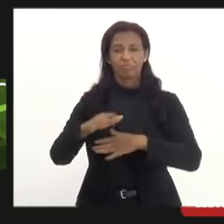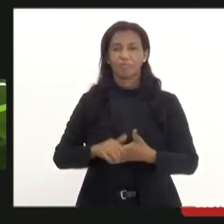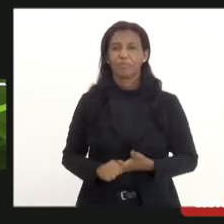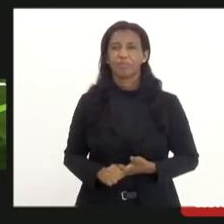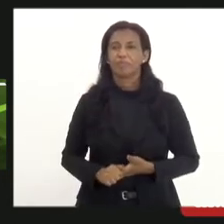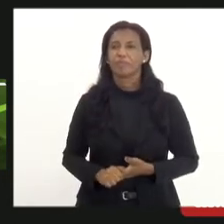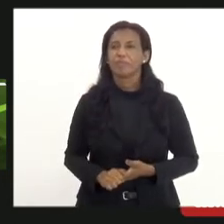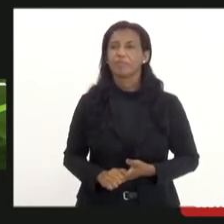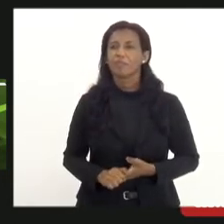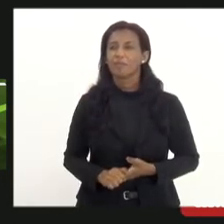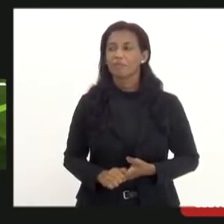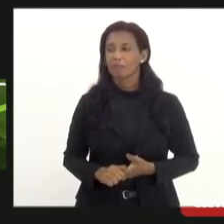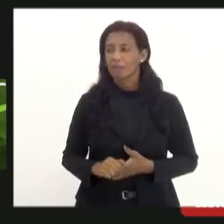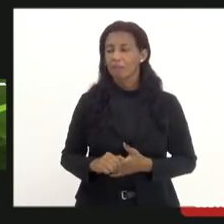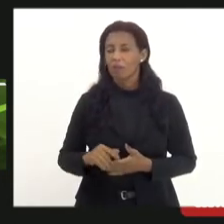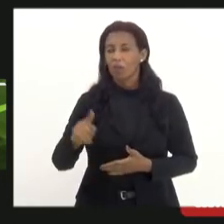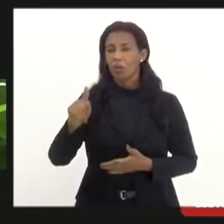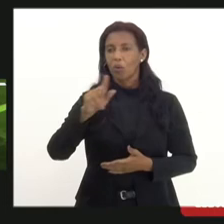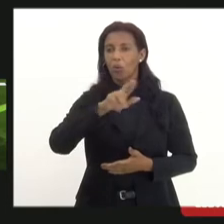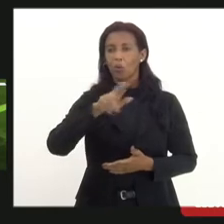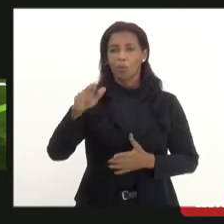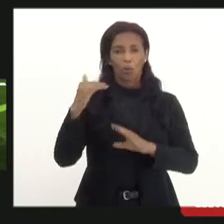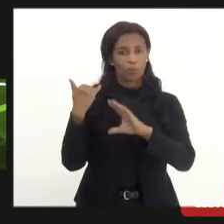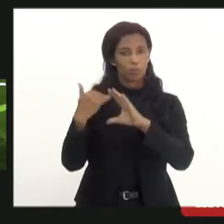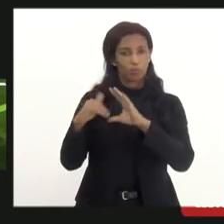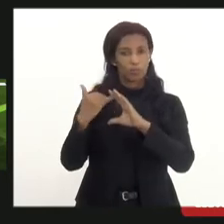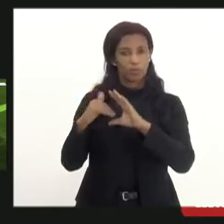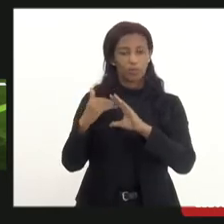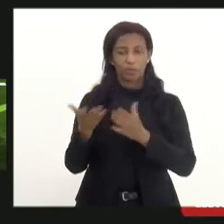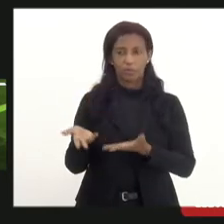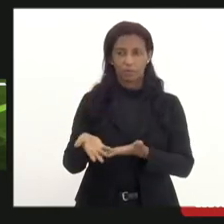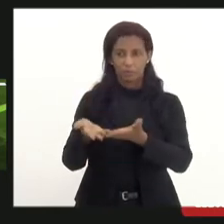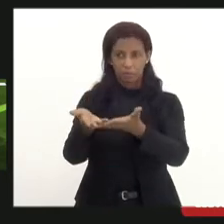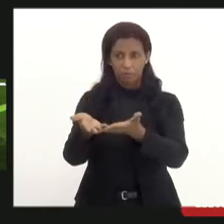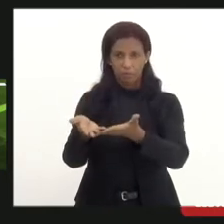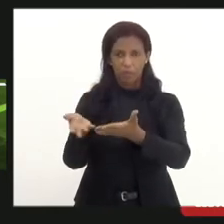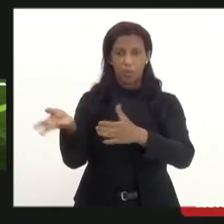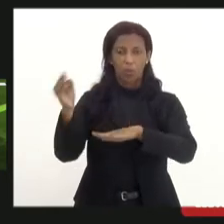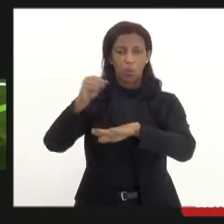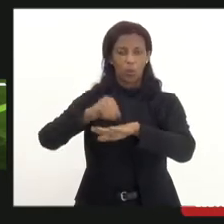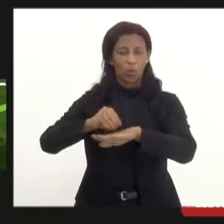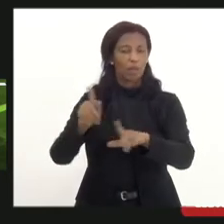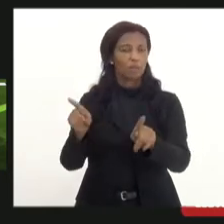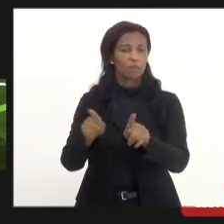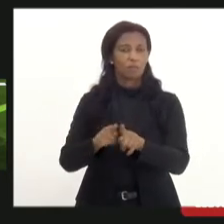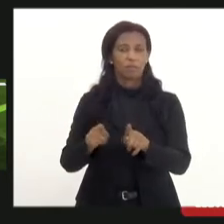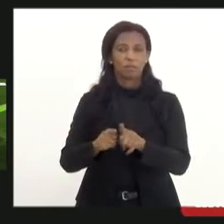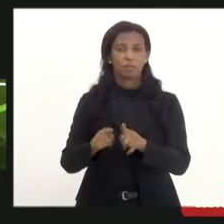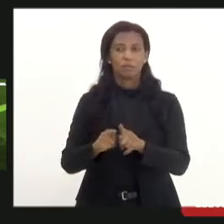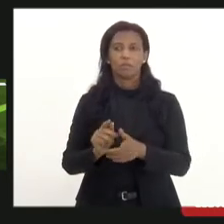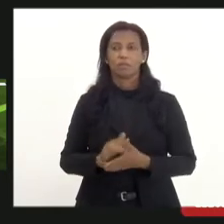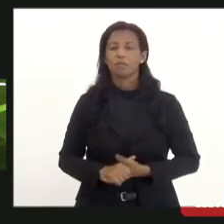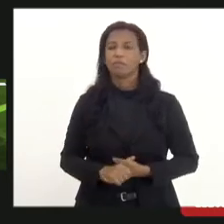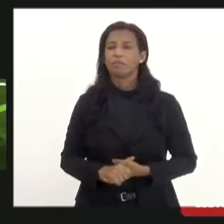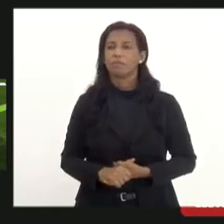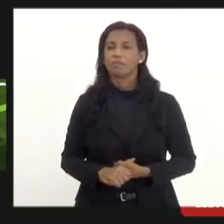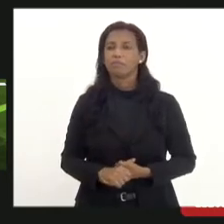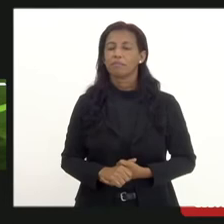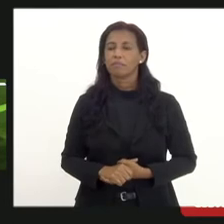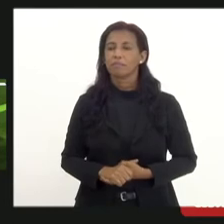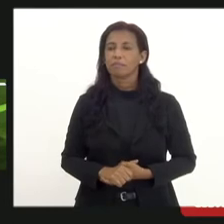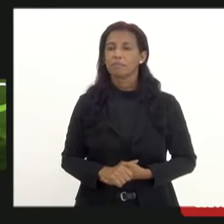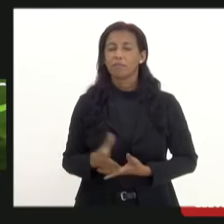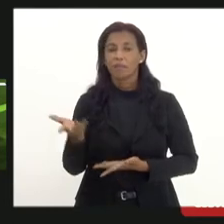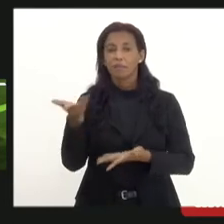chat o endereço do e-mail, né, para vocês colocarem aí também para os demais membros